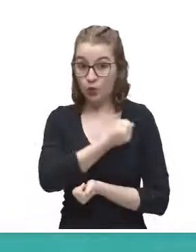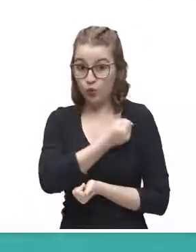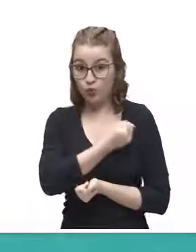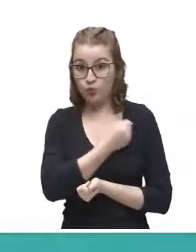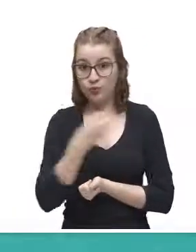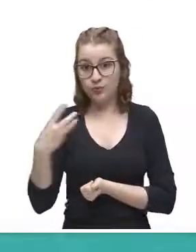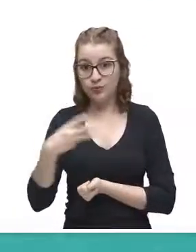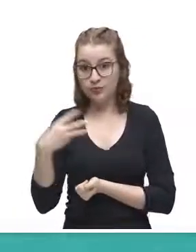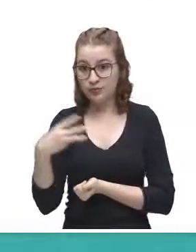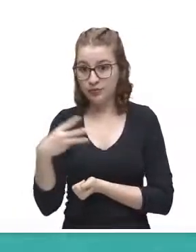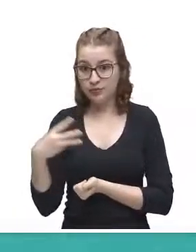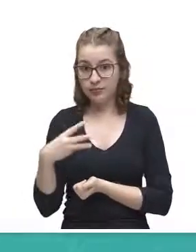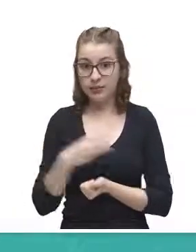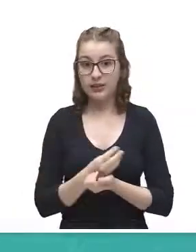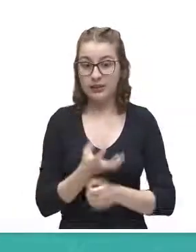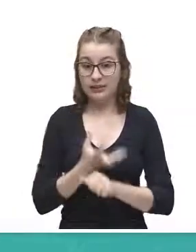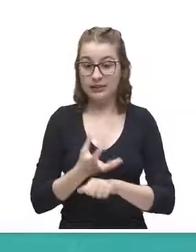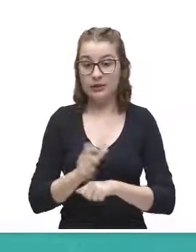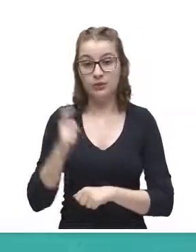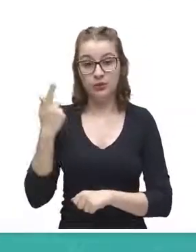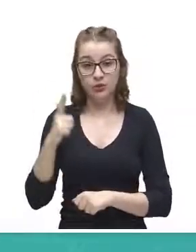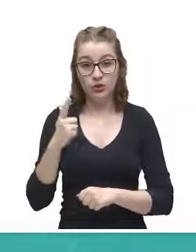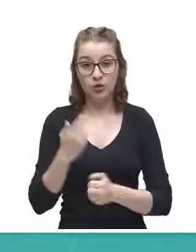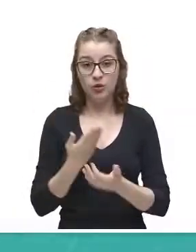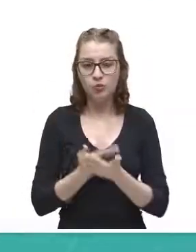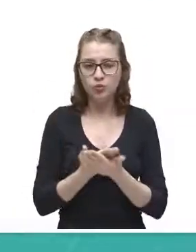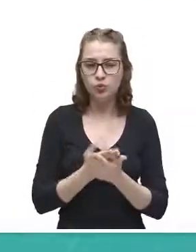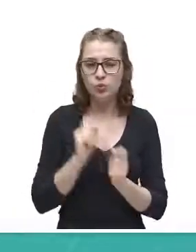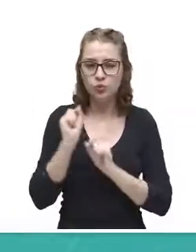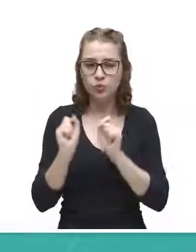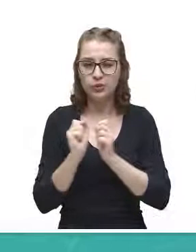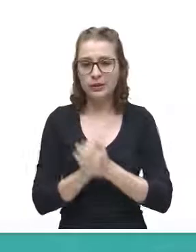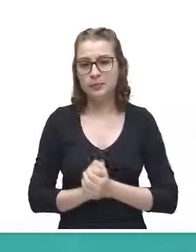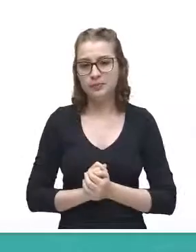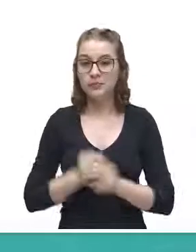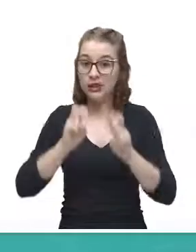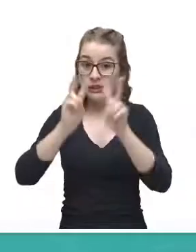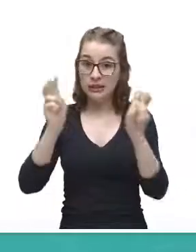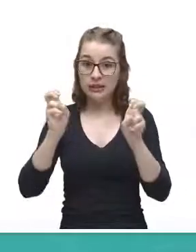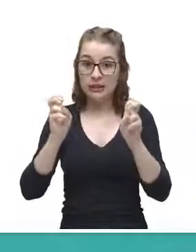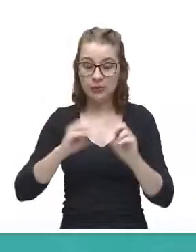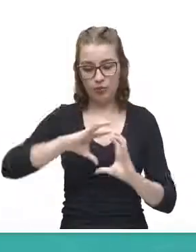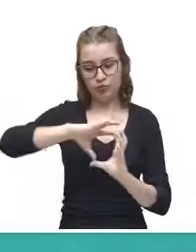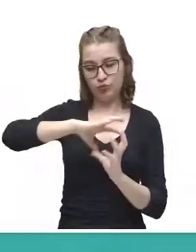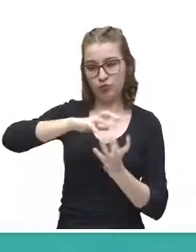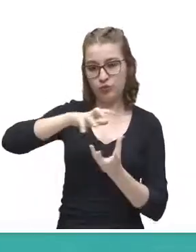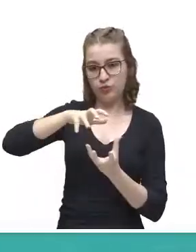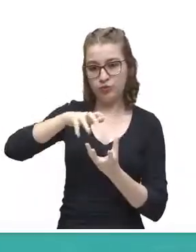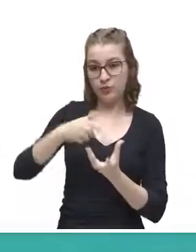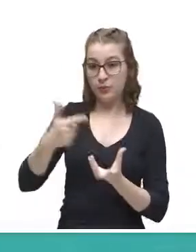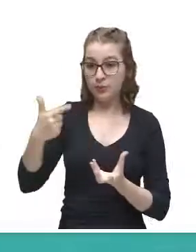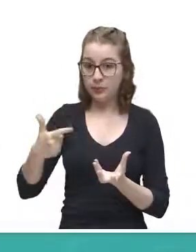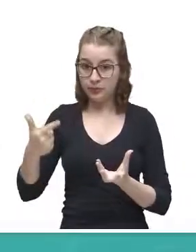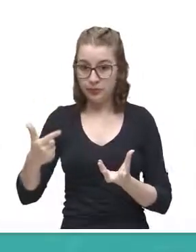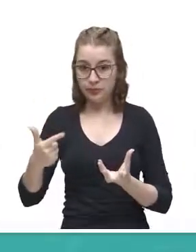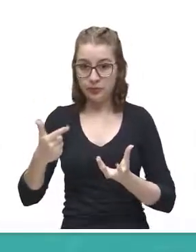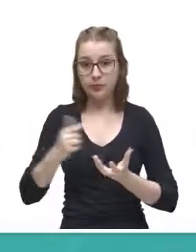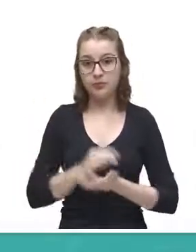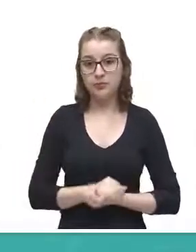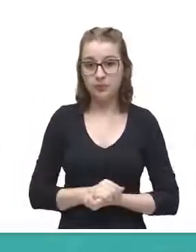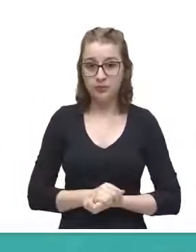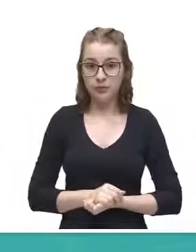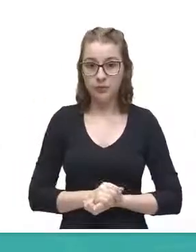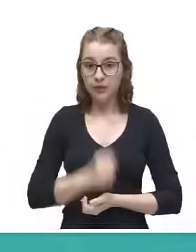vamos verificar em geografia sobre a forma da Terra, a segunda parte, ok, gente? Eu sou a